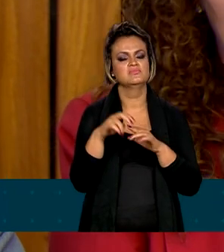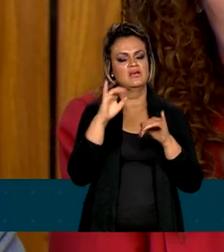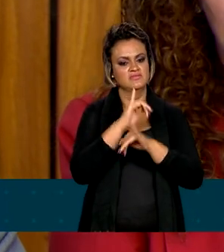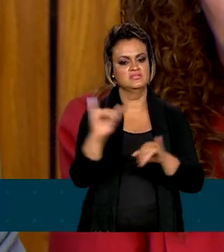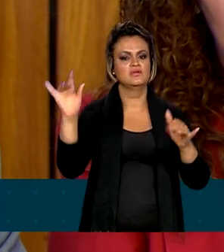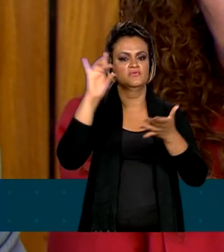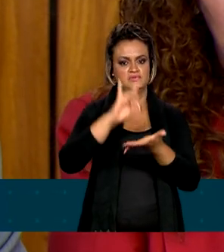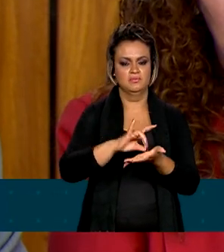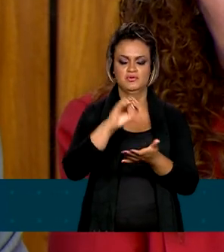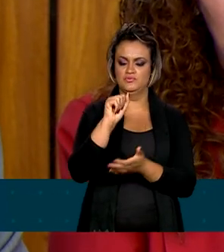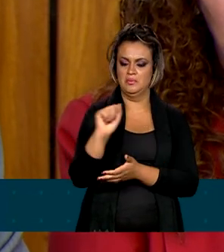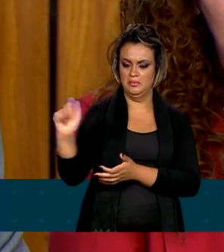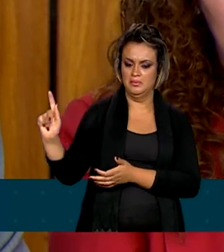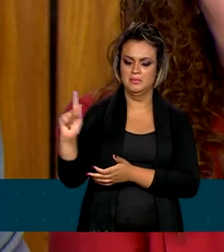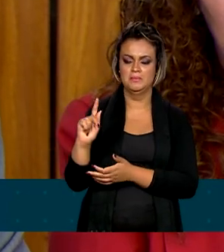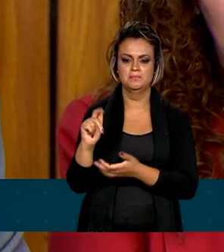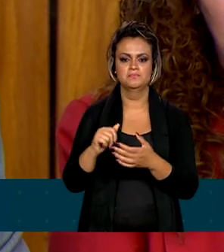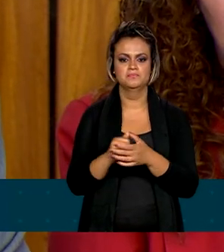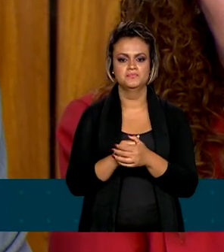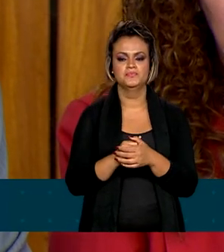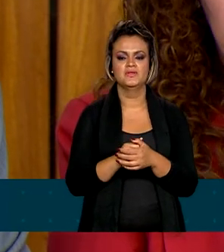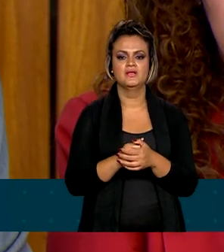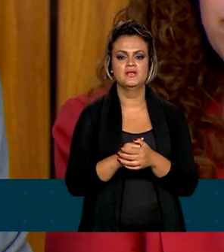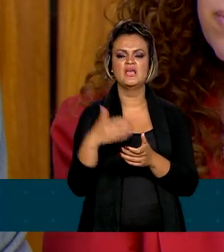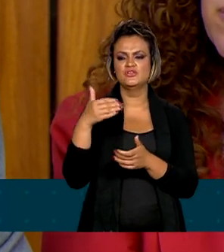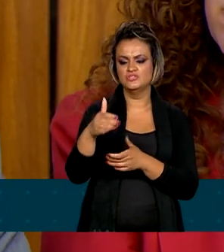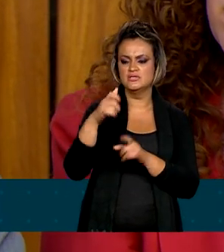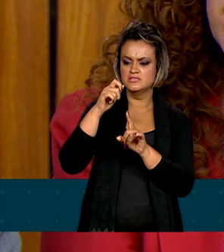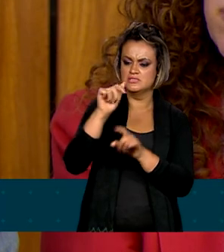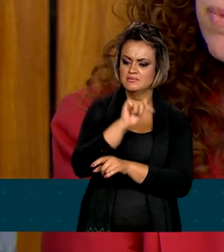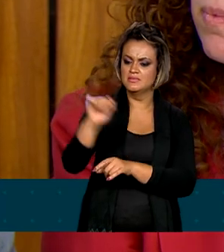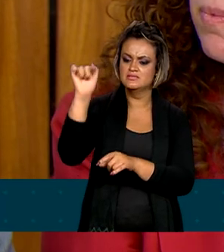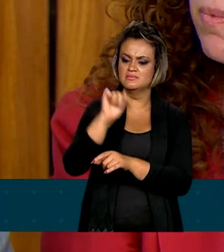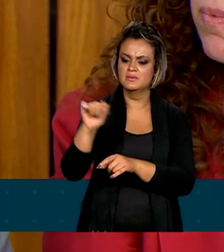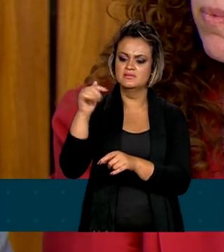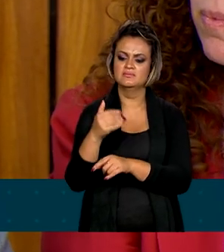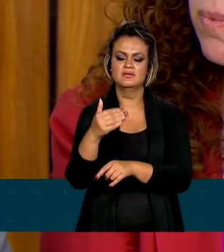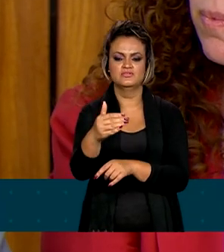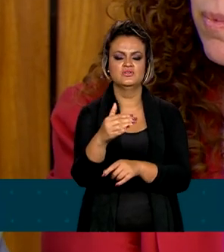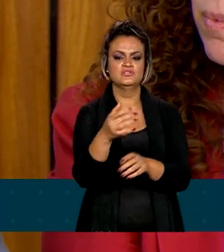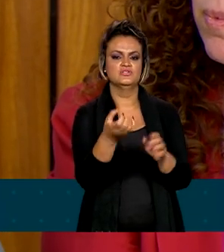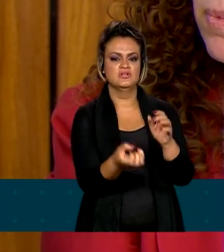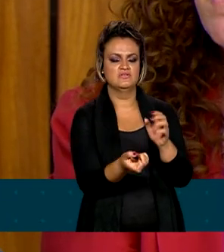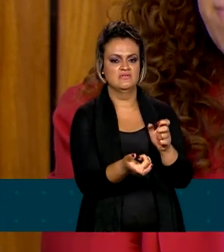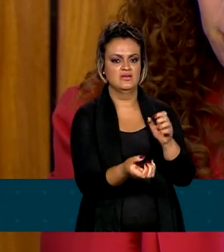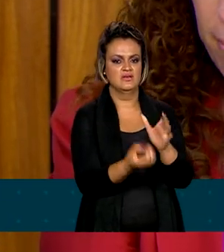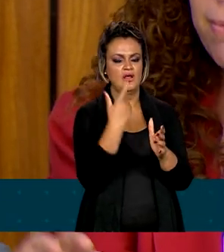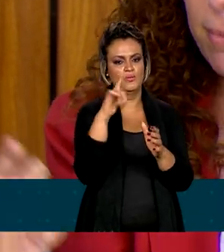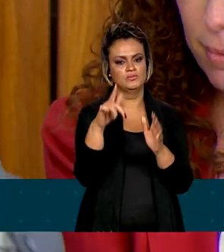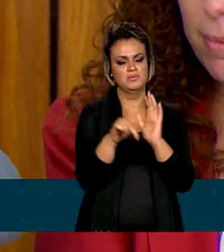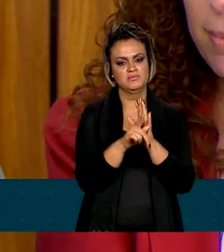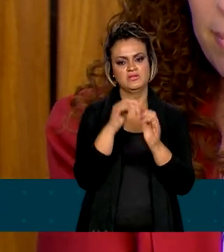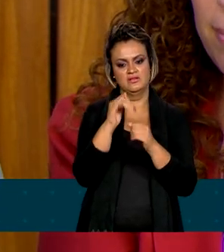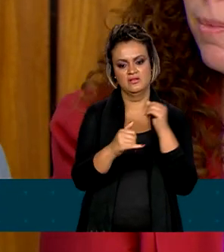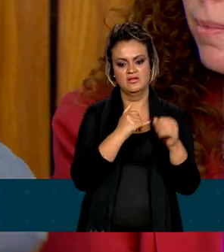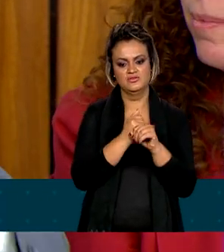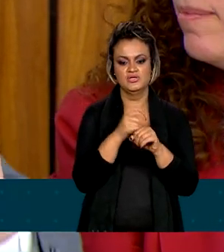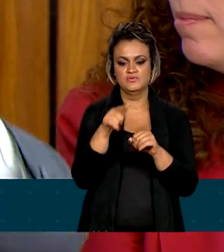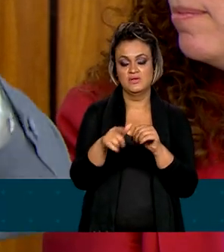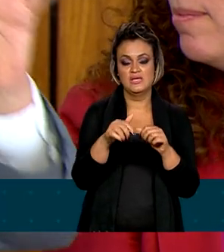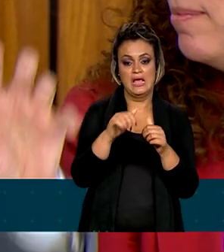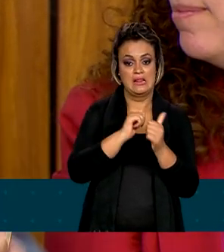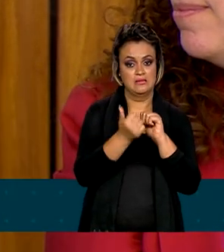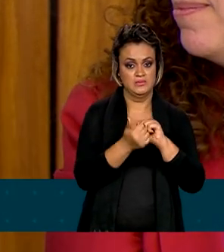lançado esse aplicativo e, daqui a algumas semanas, nós lançaremos o da internet. Aqui é só uma